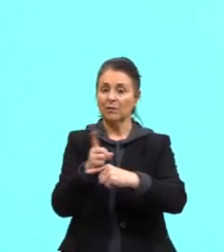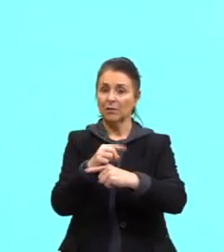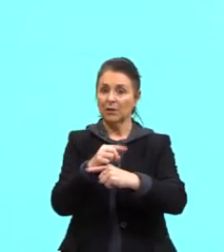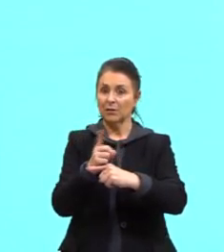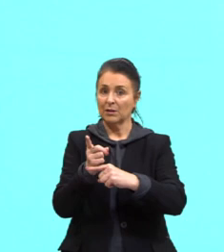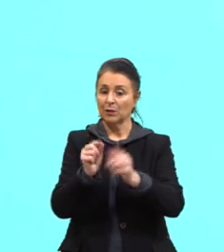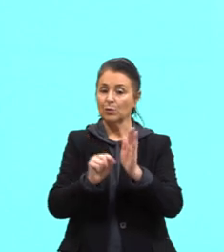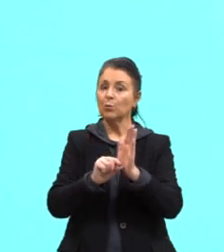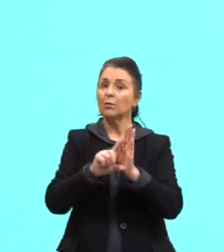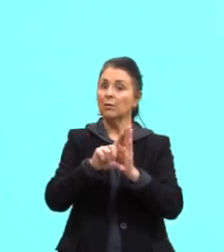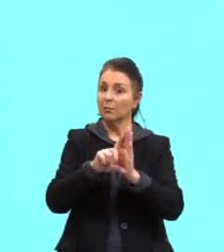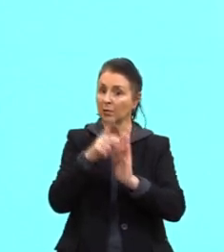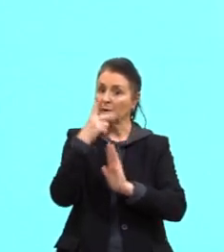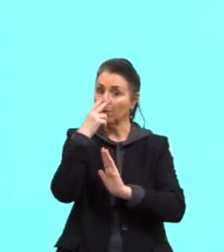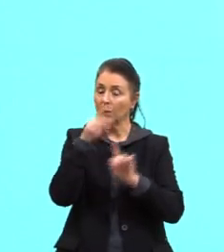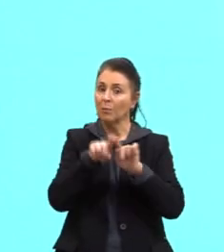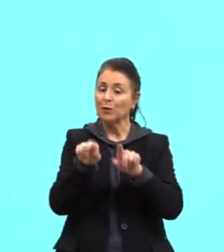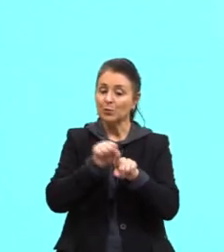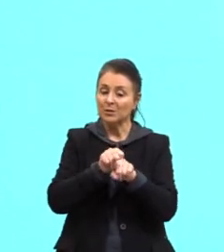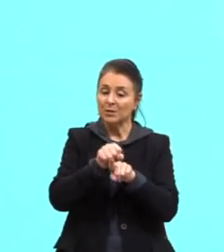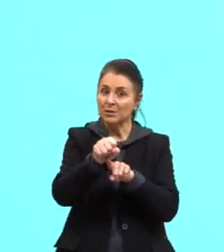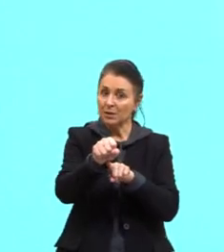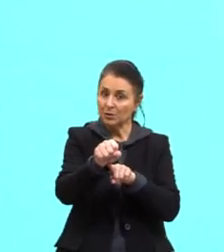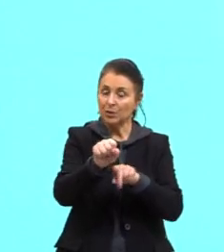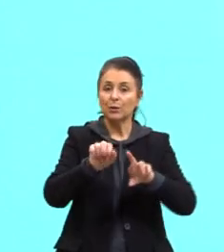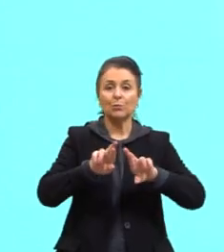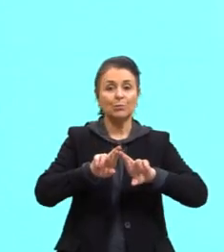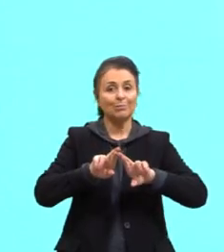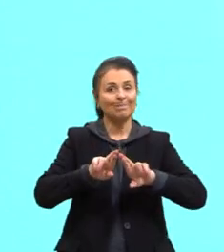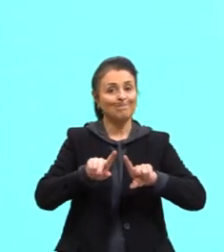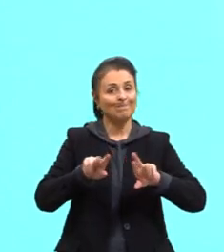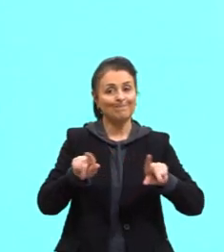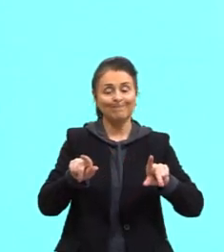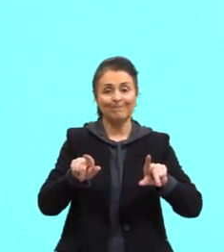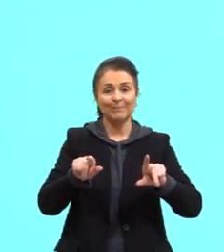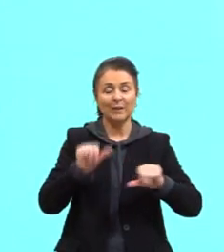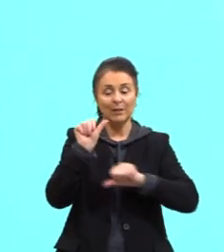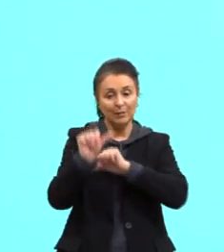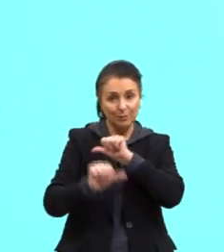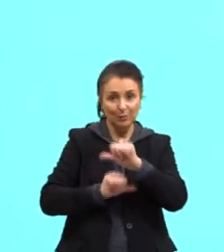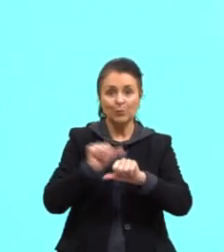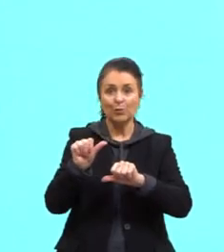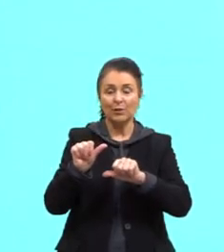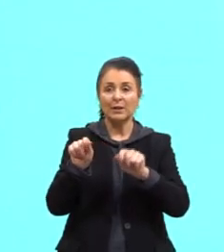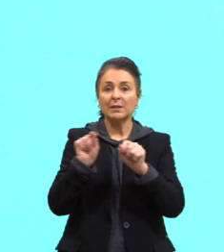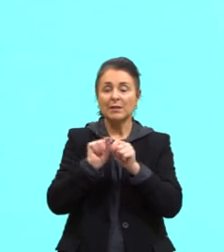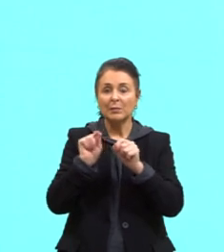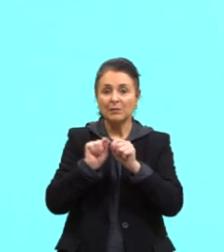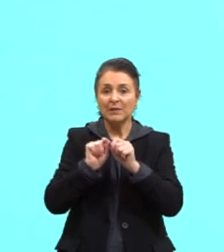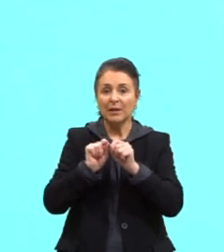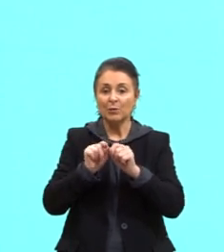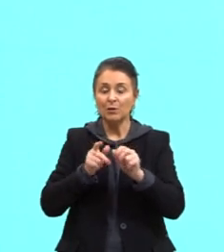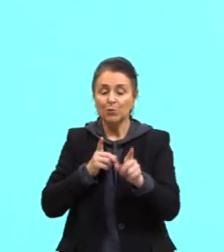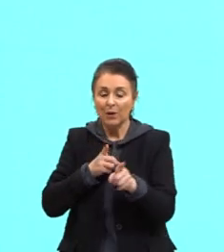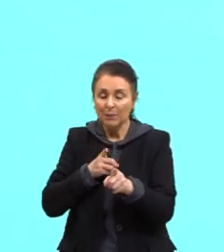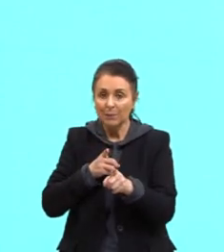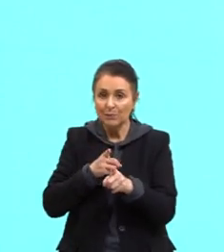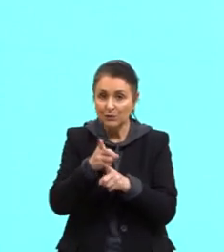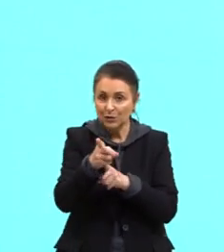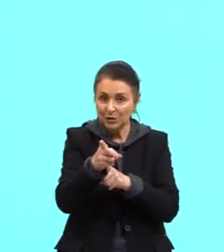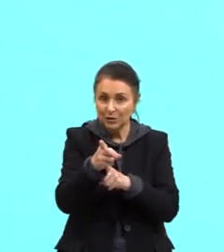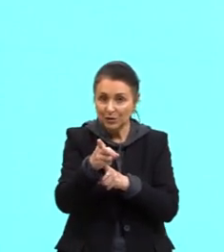mas o sentido tá mudando ela tá sempre é tangenciando esse circo né fazendo a volta para fora